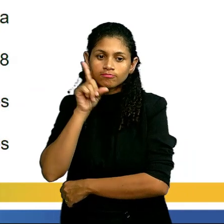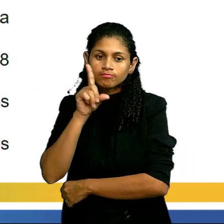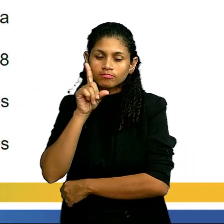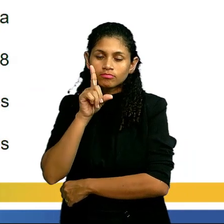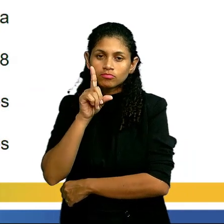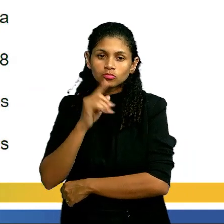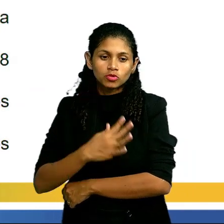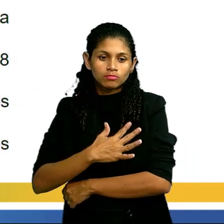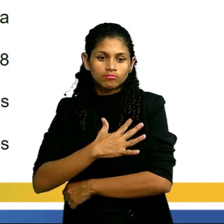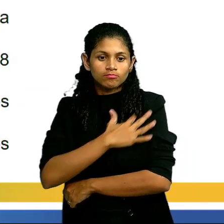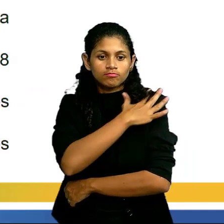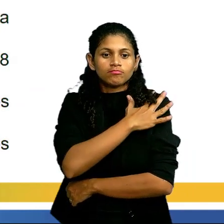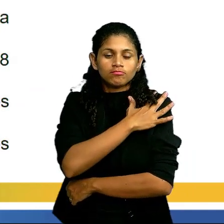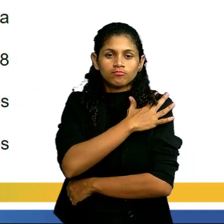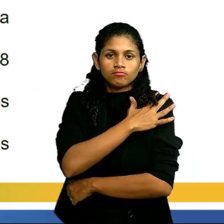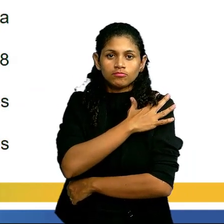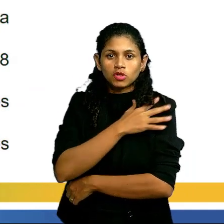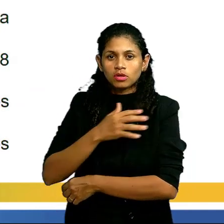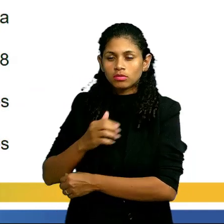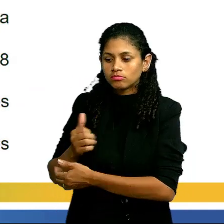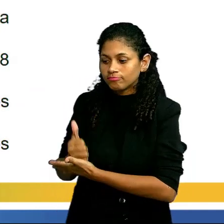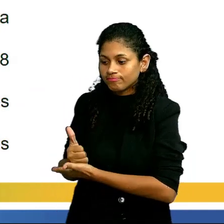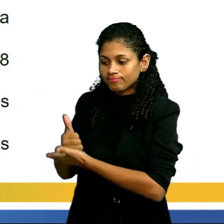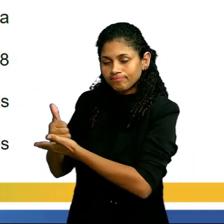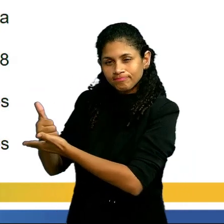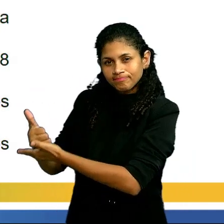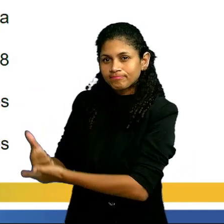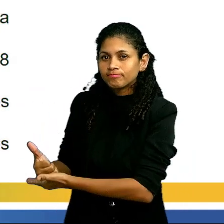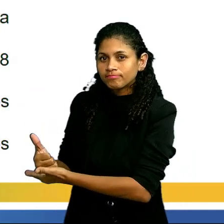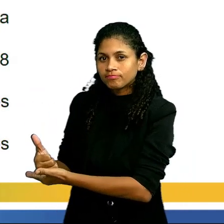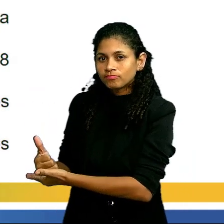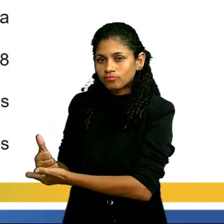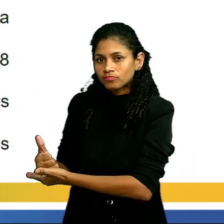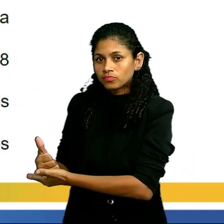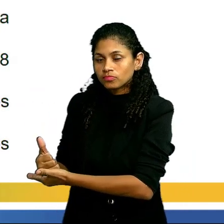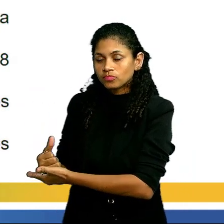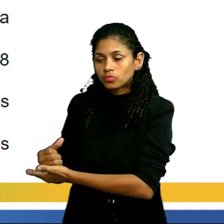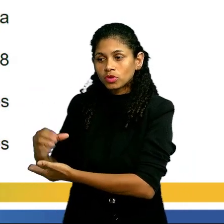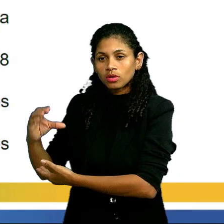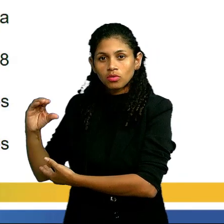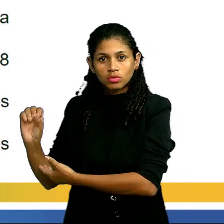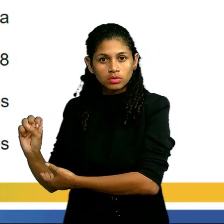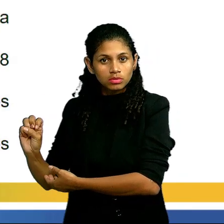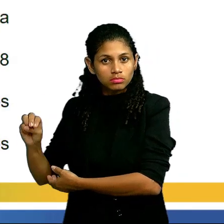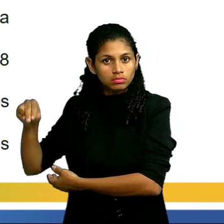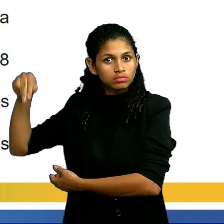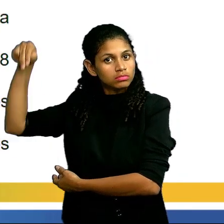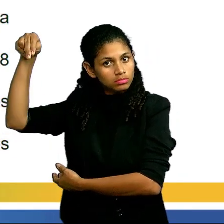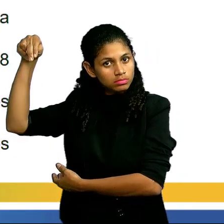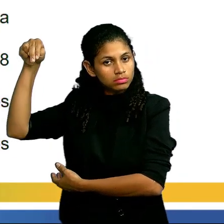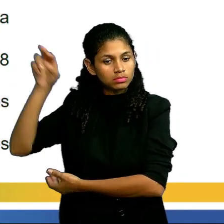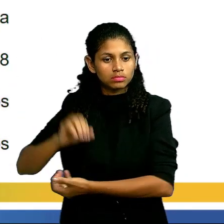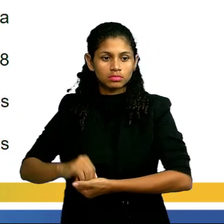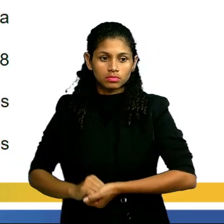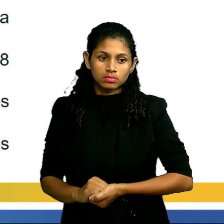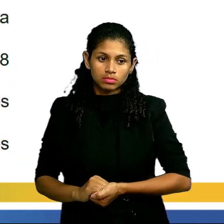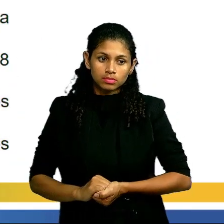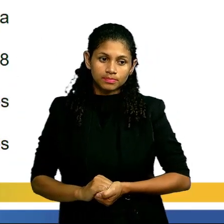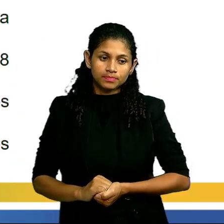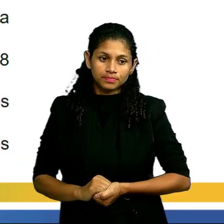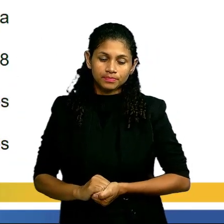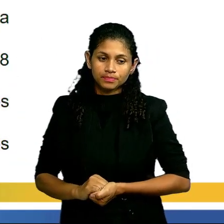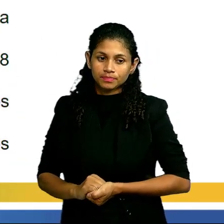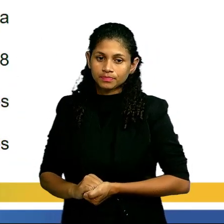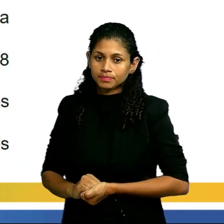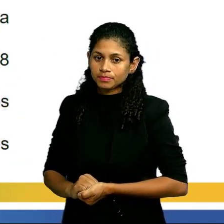auxiliar a Coreia do Norte. Ou seja, não é essa, né, gente? A Coreia do Norte era comunista, socialista. Então, os Estados Unidos nunca iam